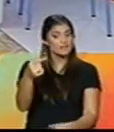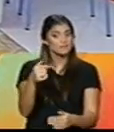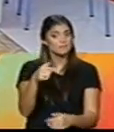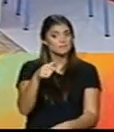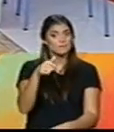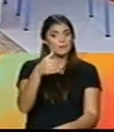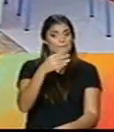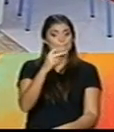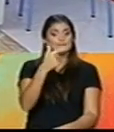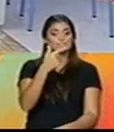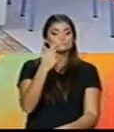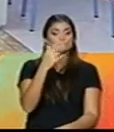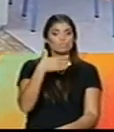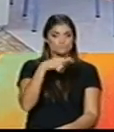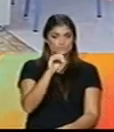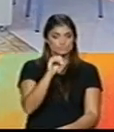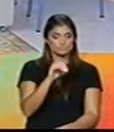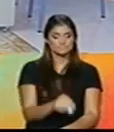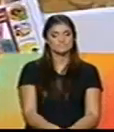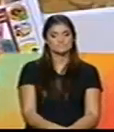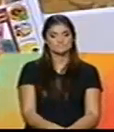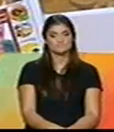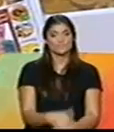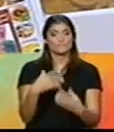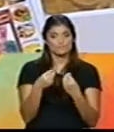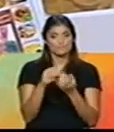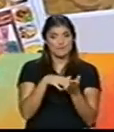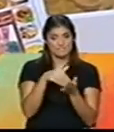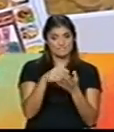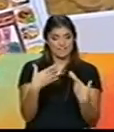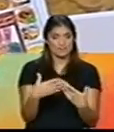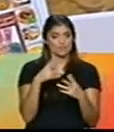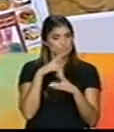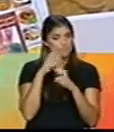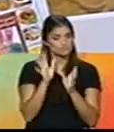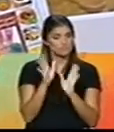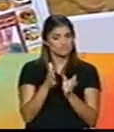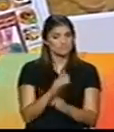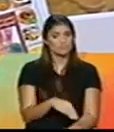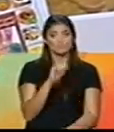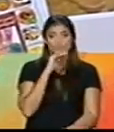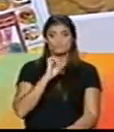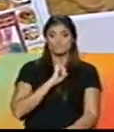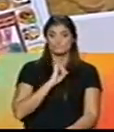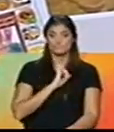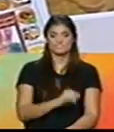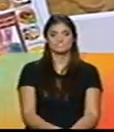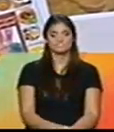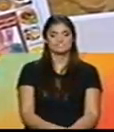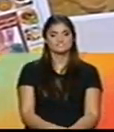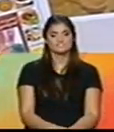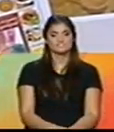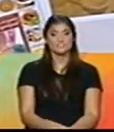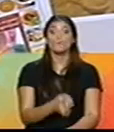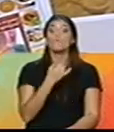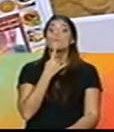Vou acrescentar agora aqui a manteiga. Olha aqui. Já encontraste? Sim, são os meus cães. São os